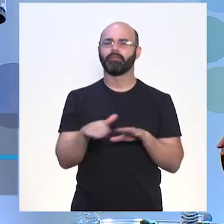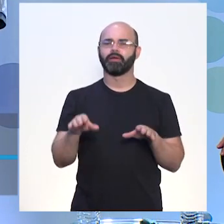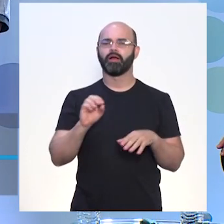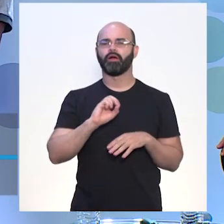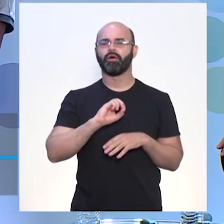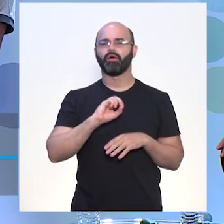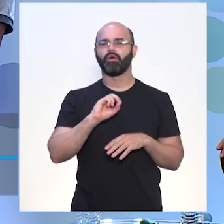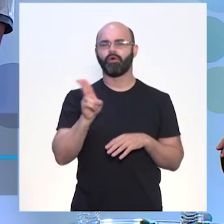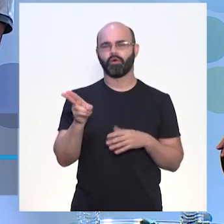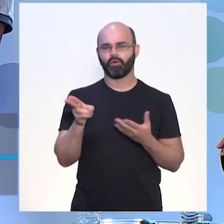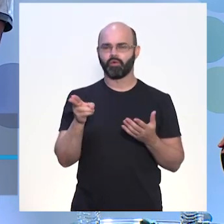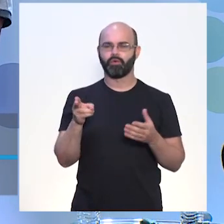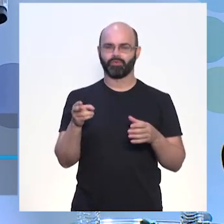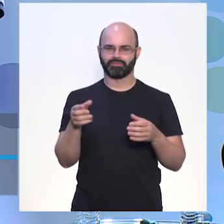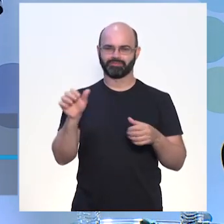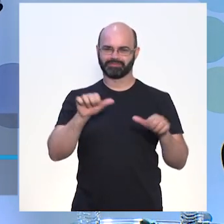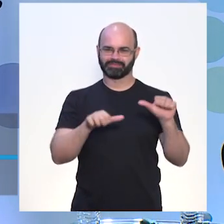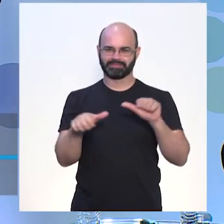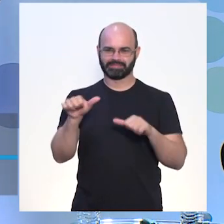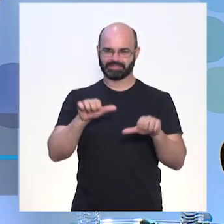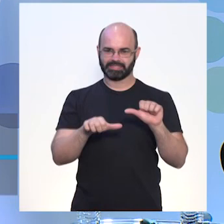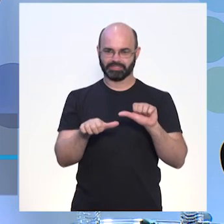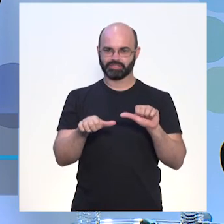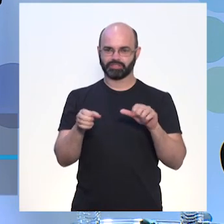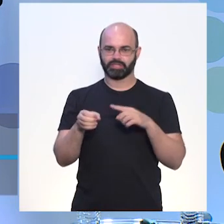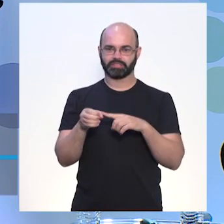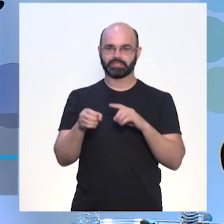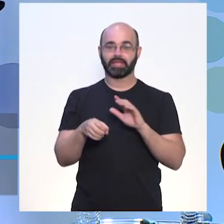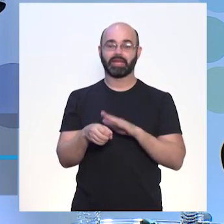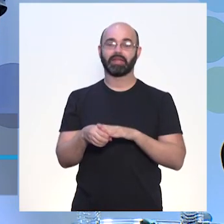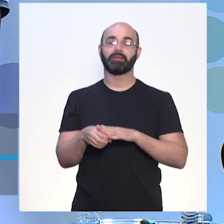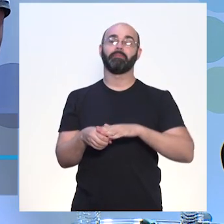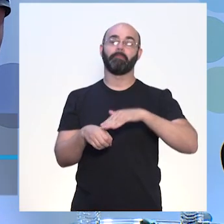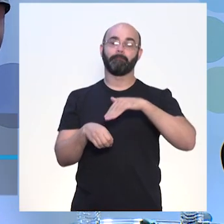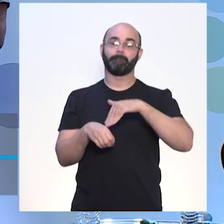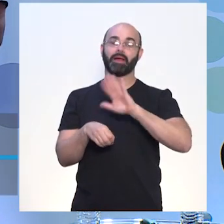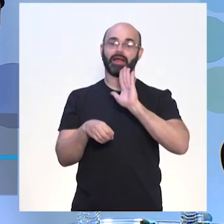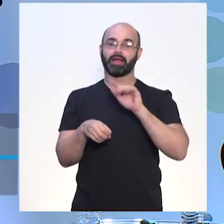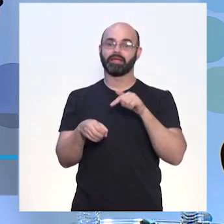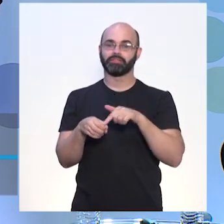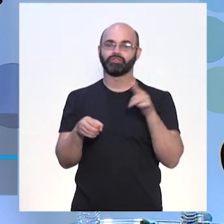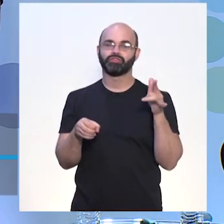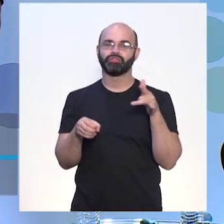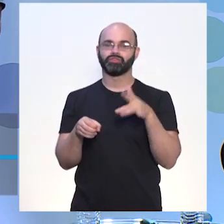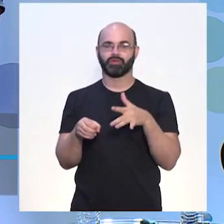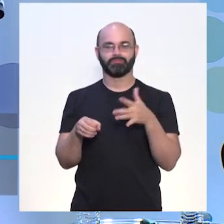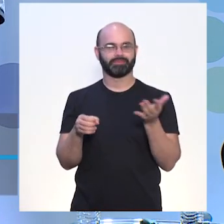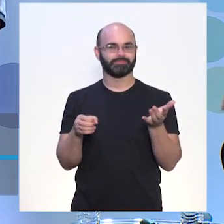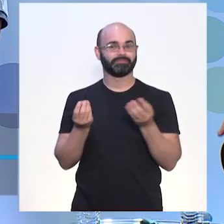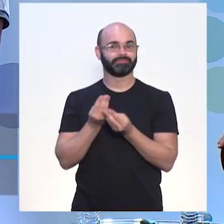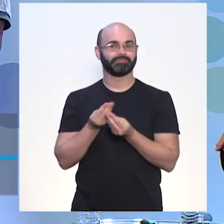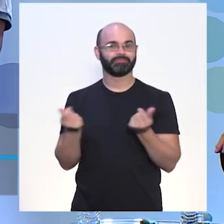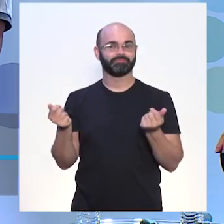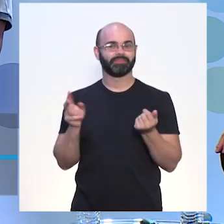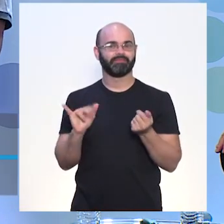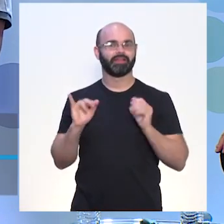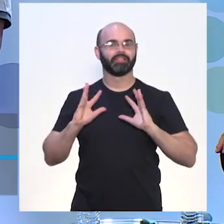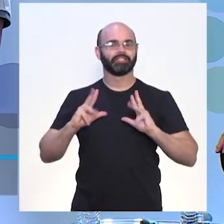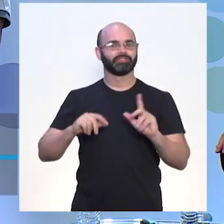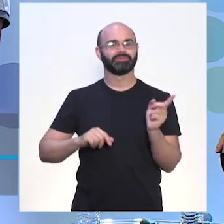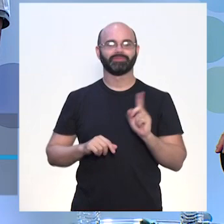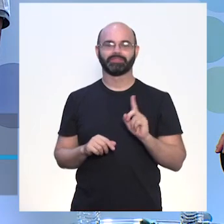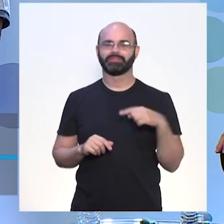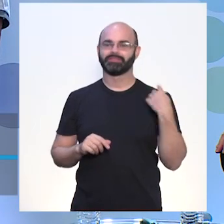dos reagentes? Então, ele não vai ser todo consumido. Então, então essas discussões elas precisam ser feitas aí com os